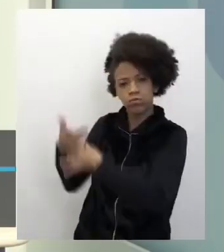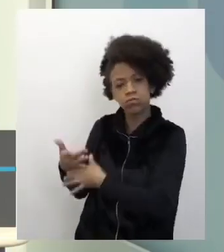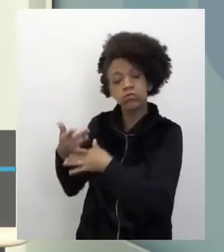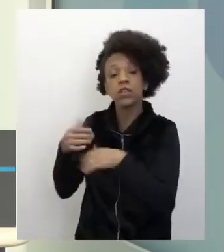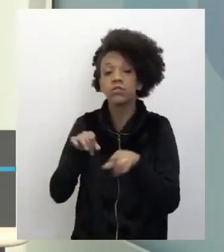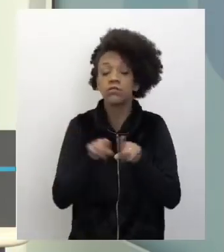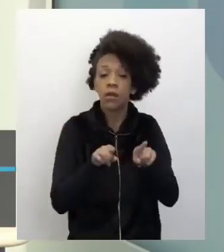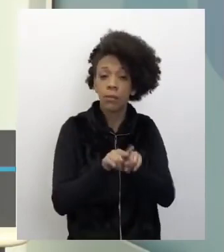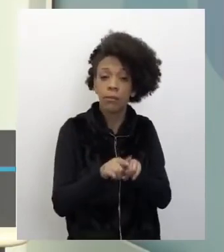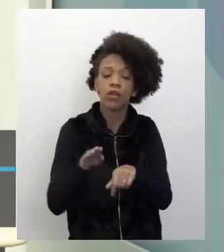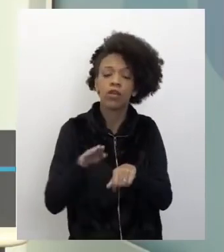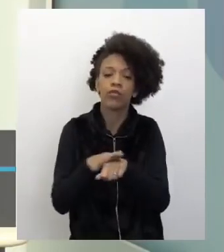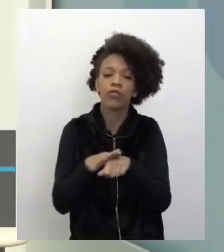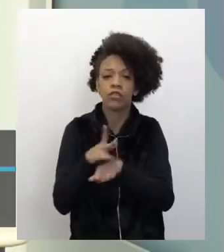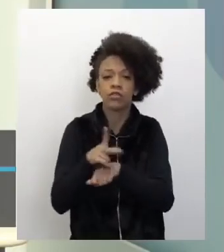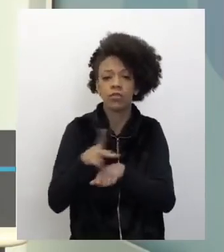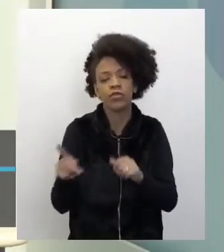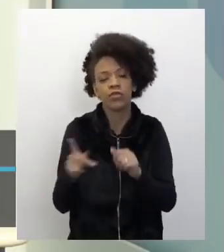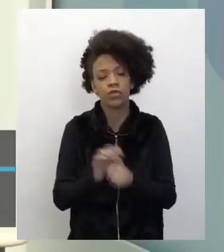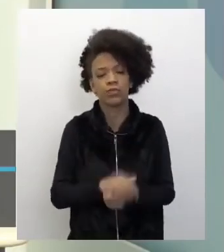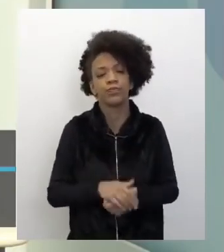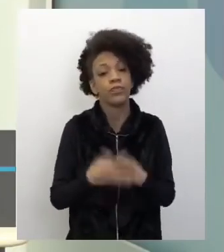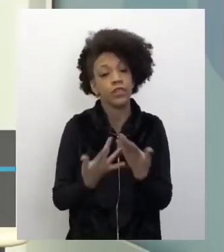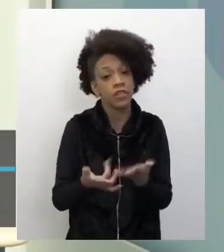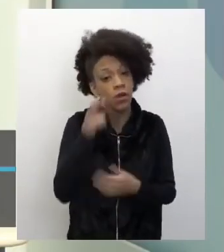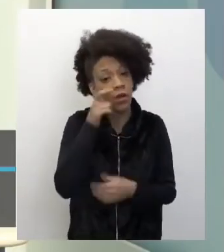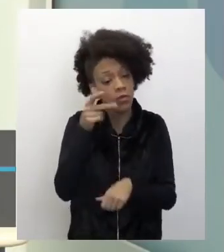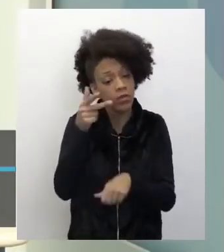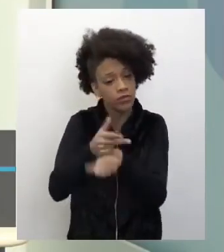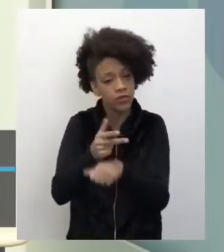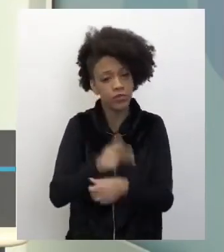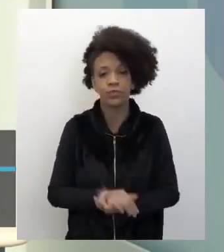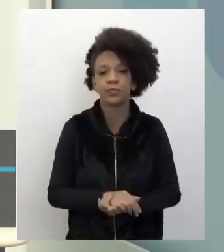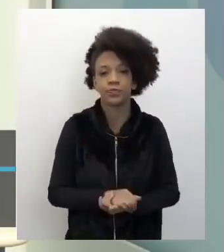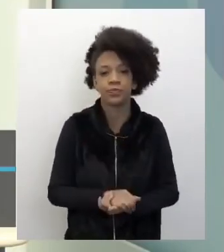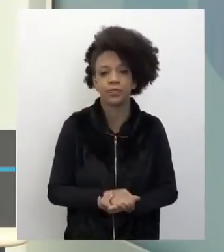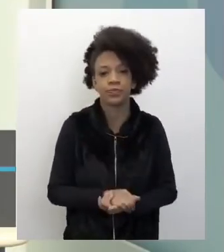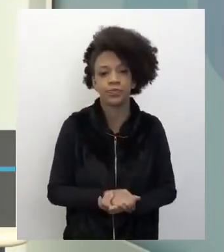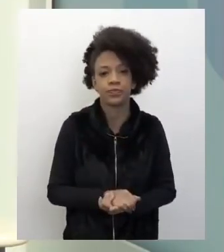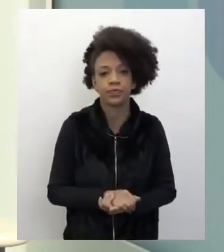possa conversar com o seu professor. Então, acompanhe o vídeo conosco.